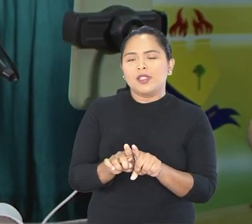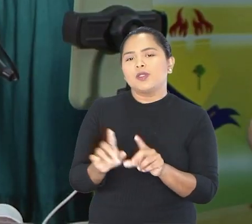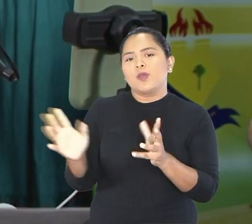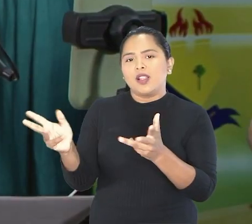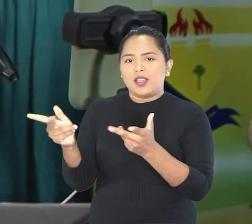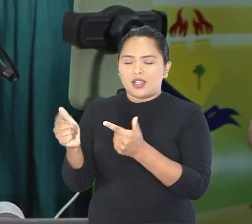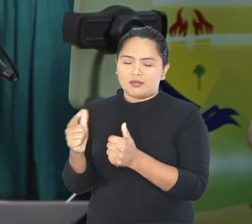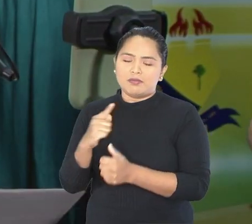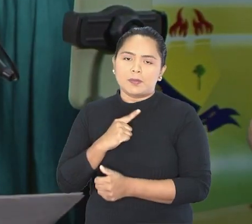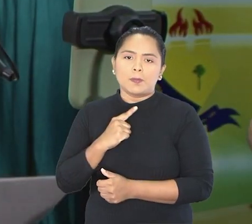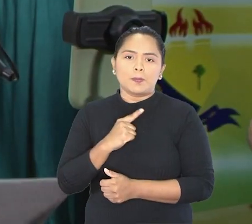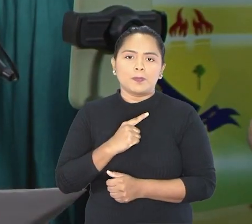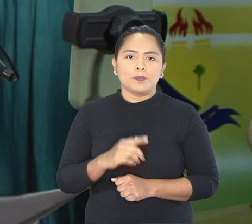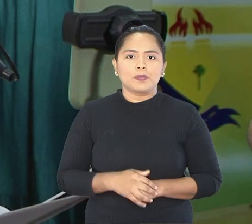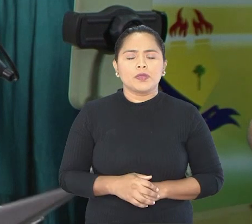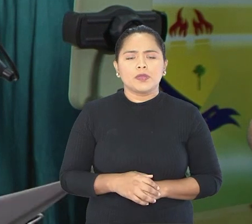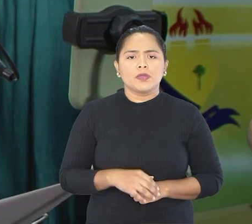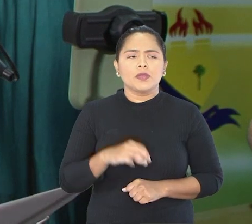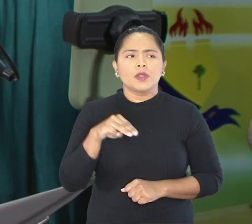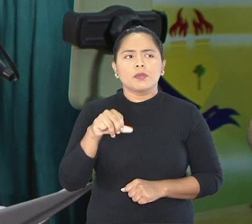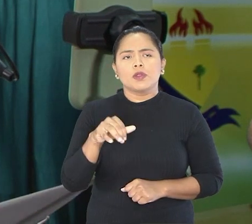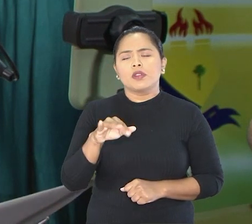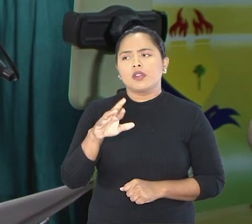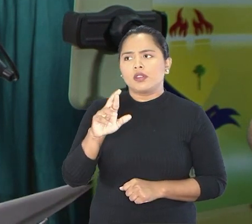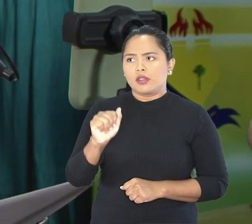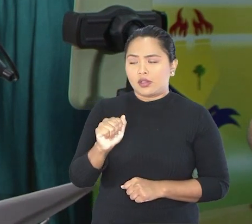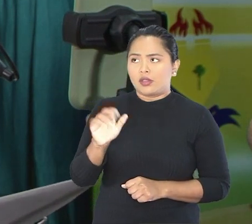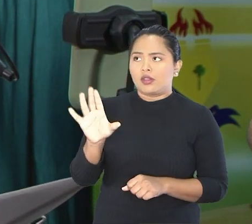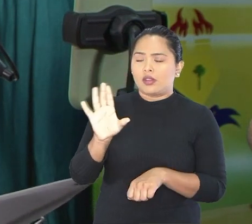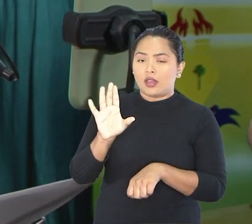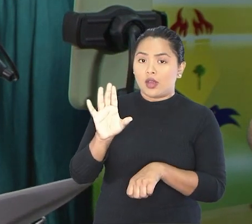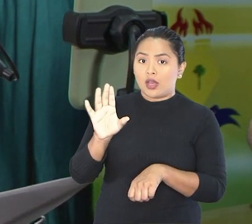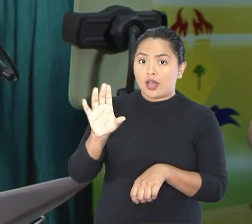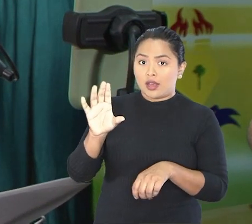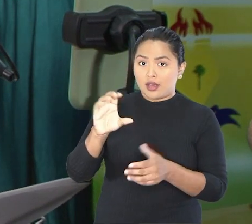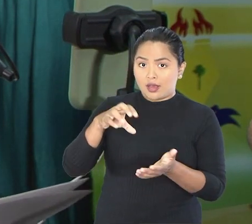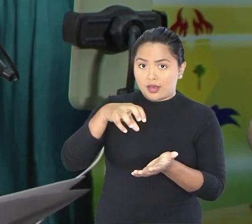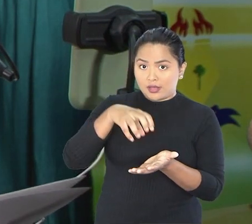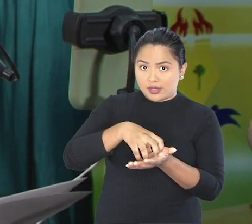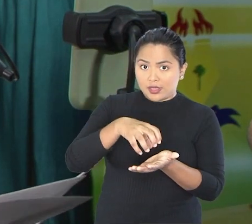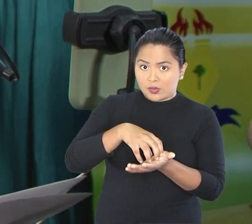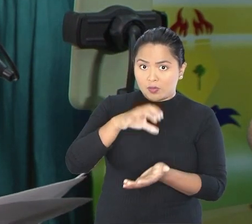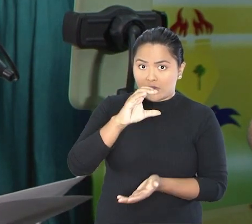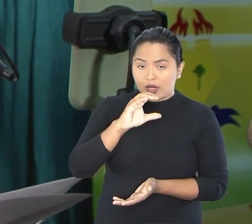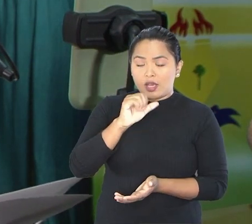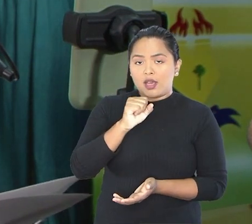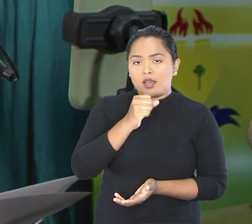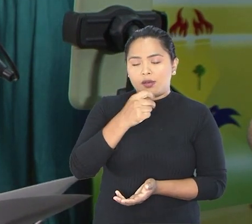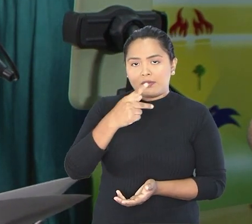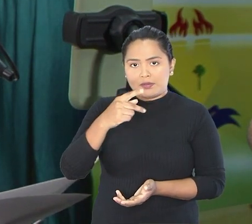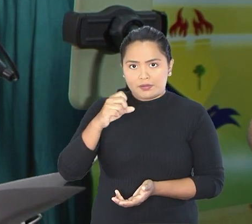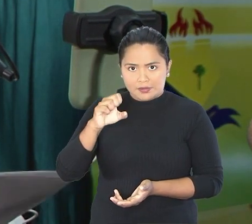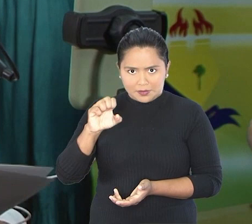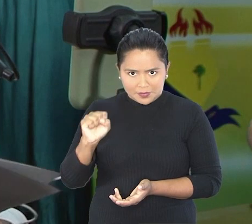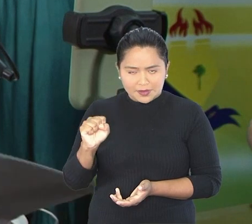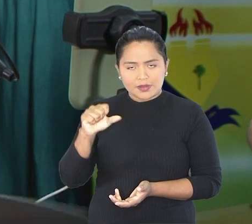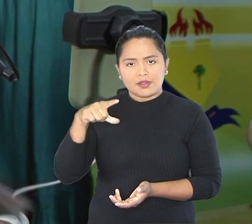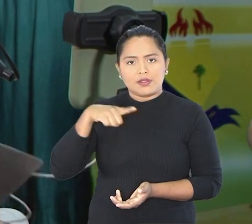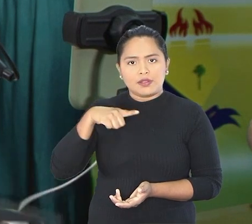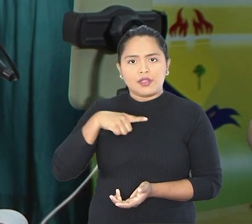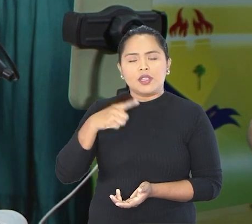exato. Maiara, a CAPES também tem atuado em relação a parcerias interinstitucionais e de cooperação